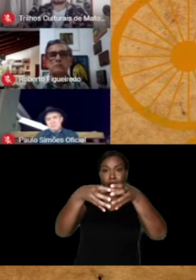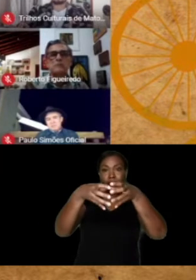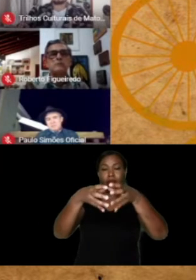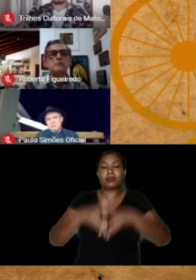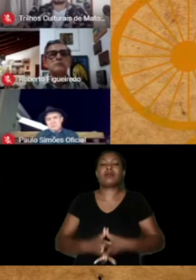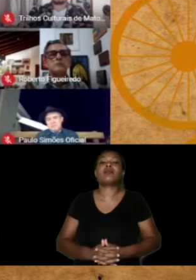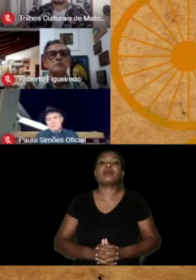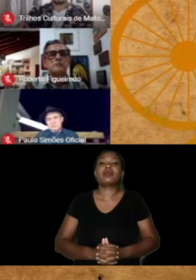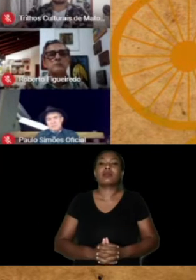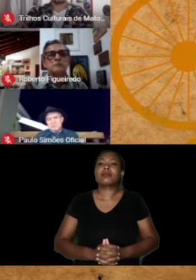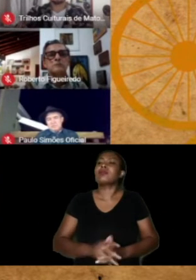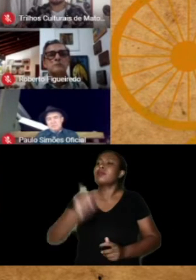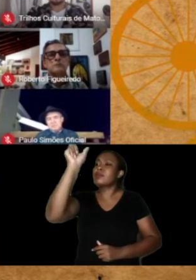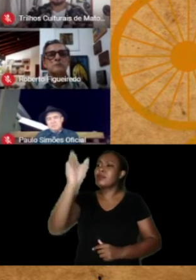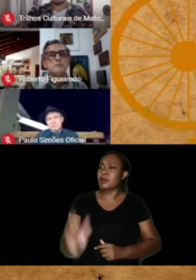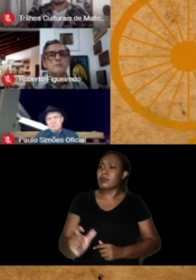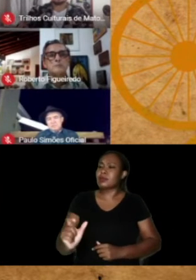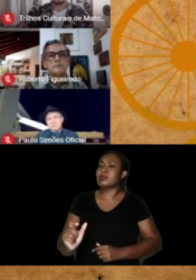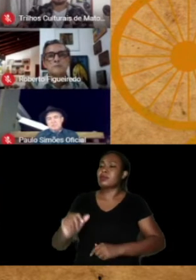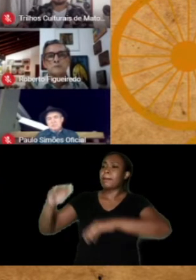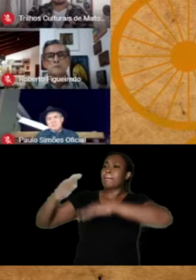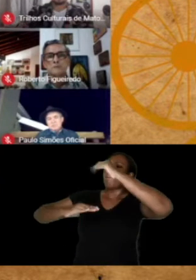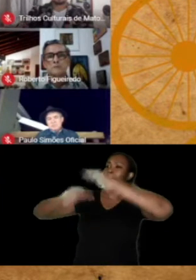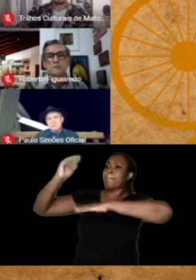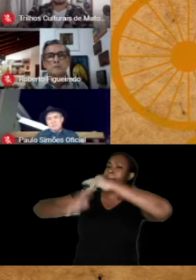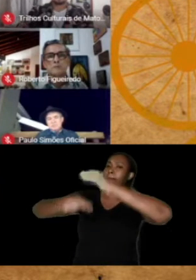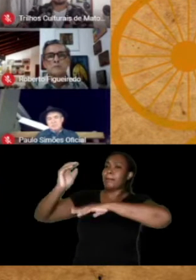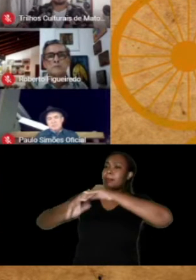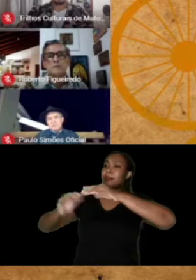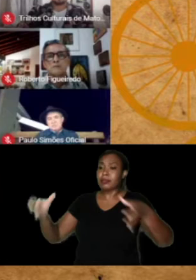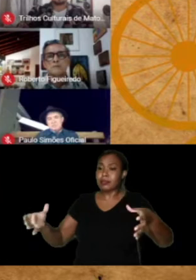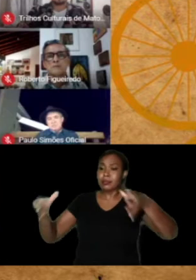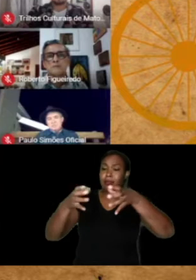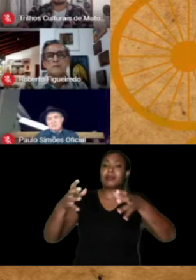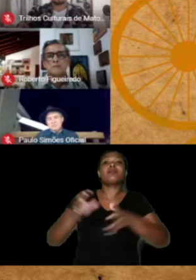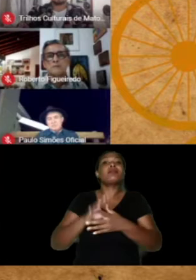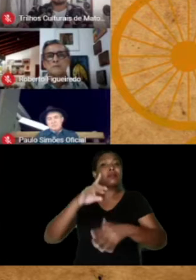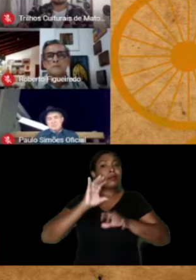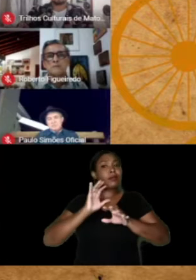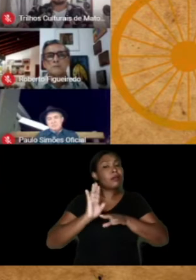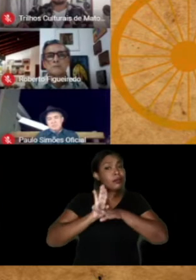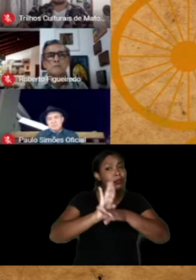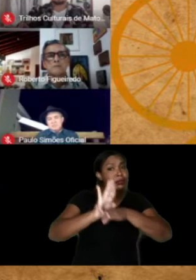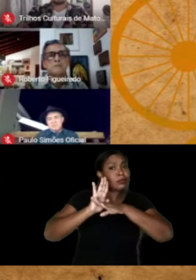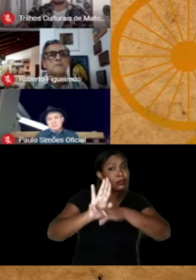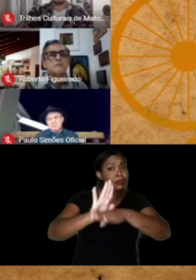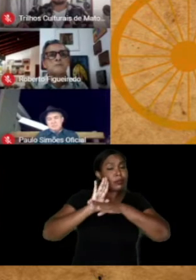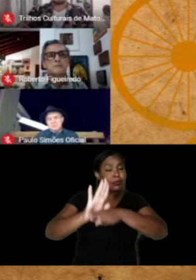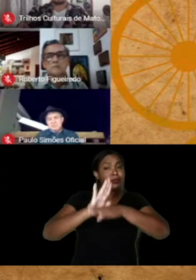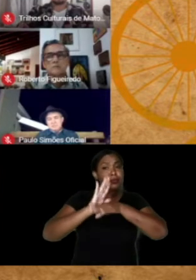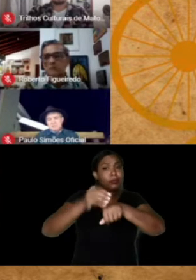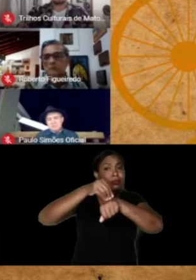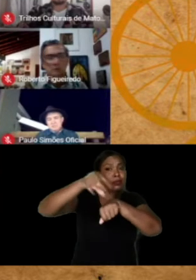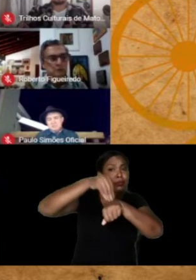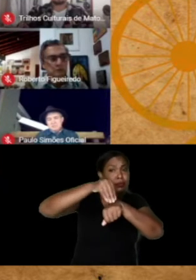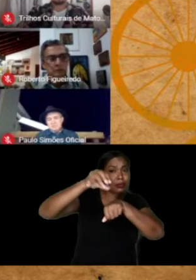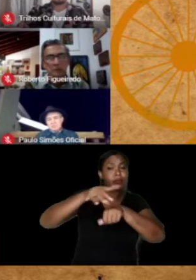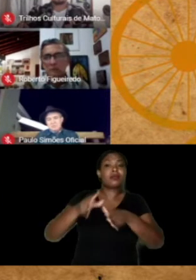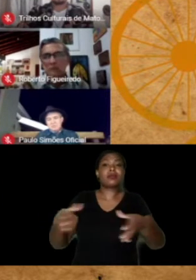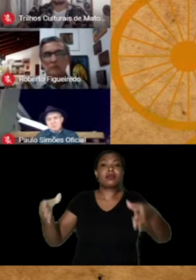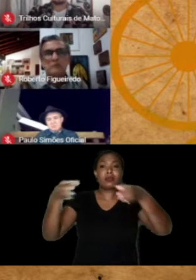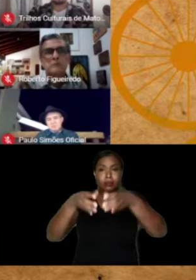Esse ferroviário, ele tem muito que contribuir dentro dessa área. Nós temos hoje uma